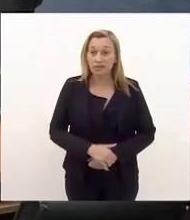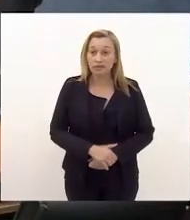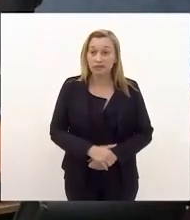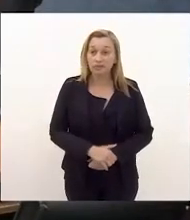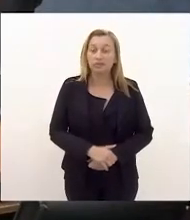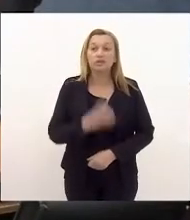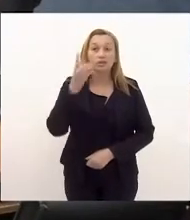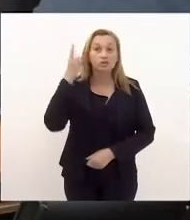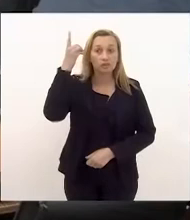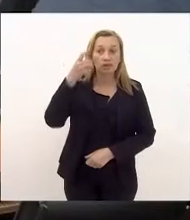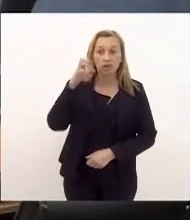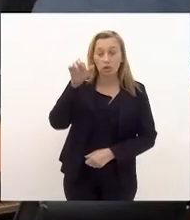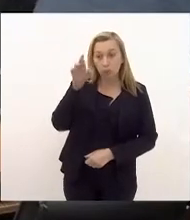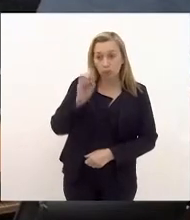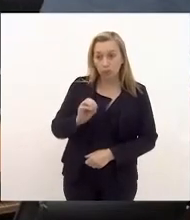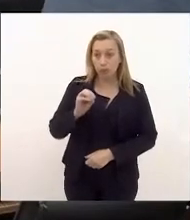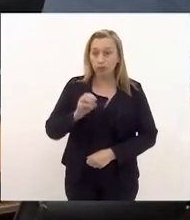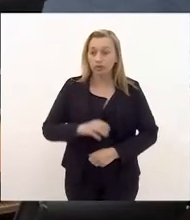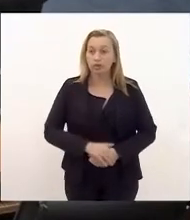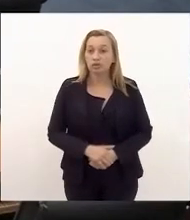Deputado Eurico Júnior.